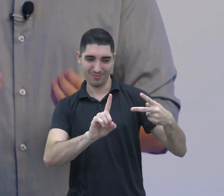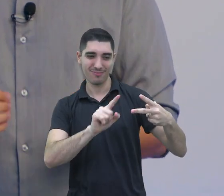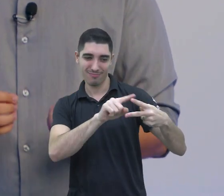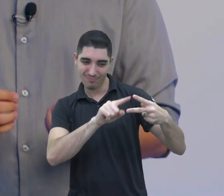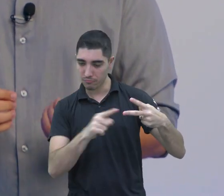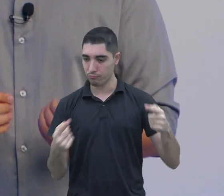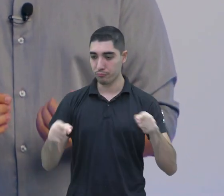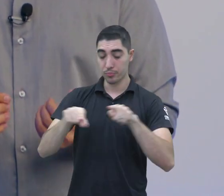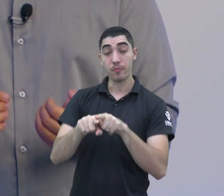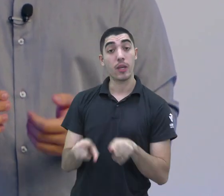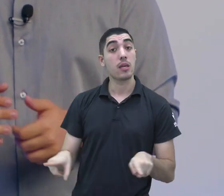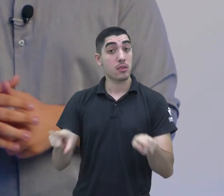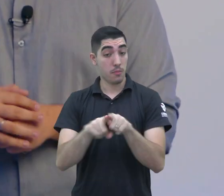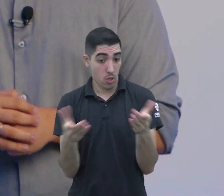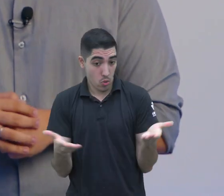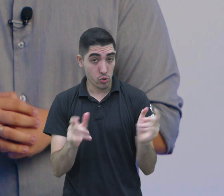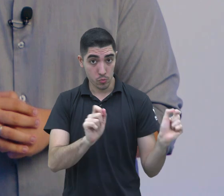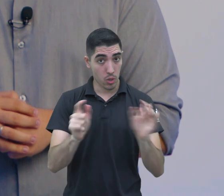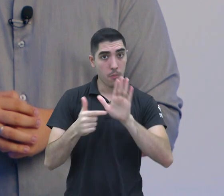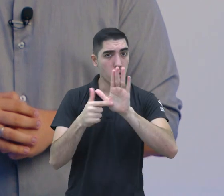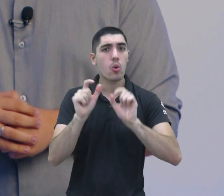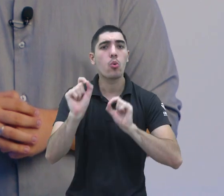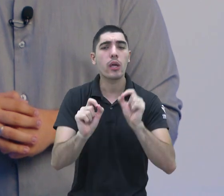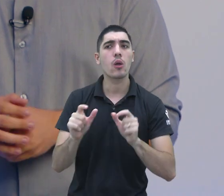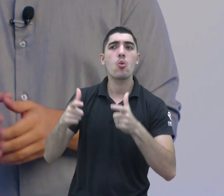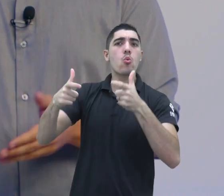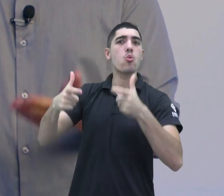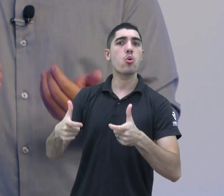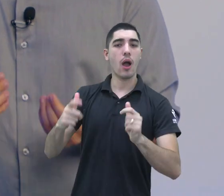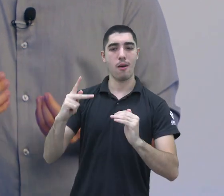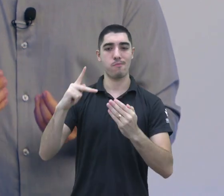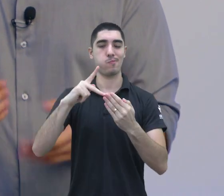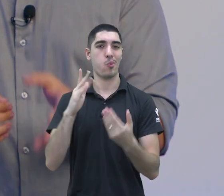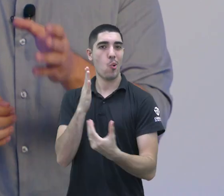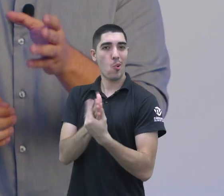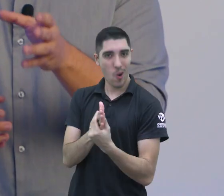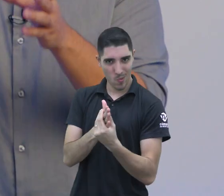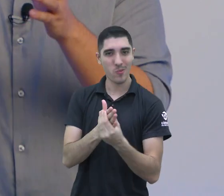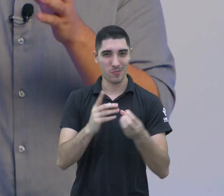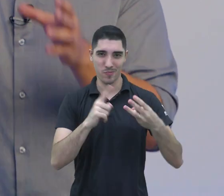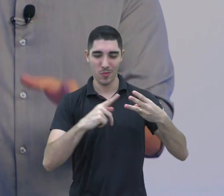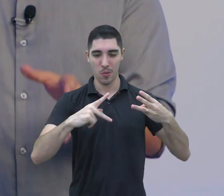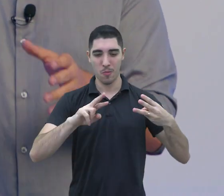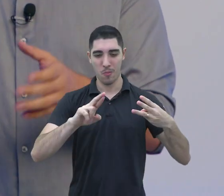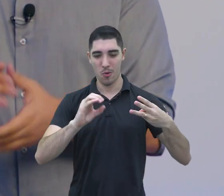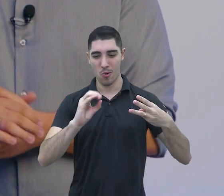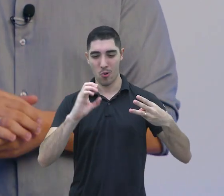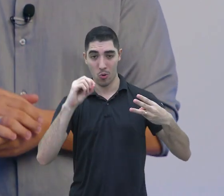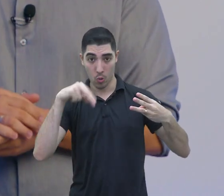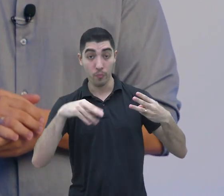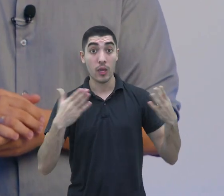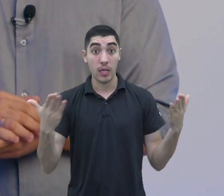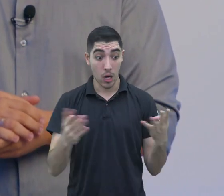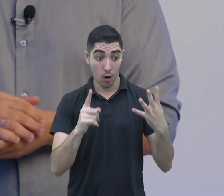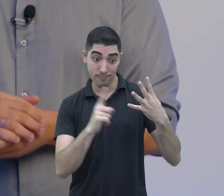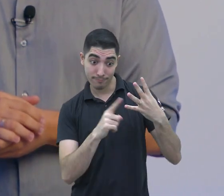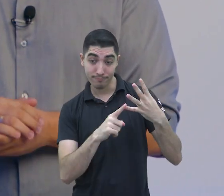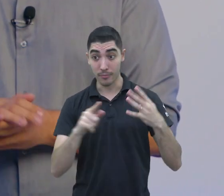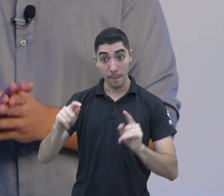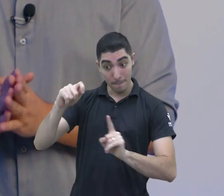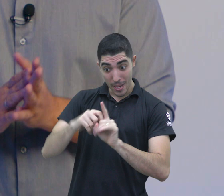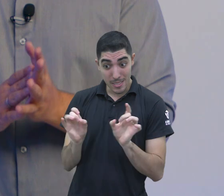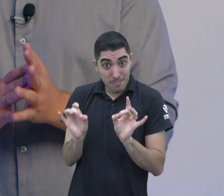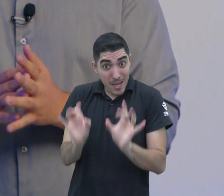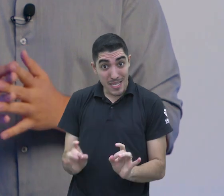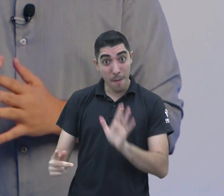de visitas aos órgãos públicos, chegou a vez de explicarmos o trabalho do PROCON. E como nós enfim chegamos ao mês das